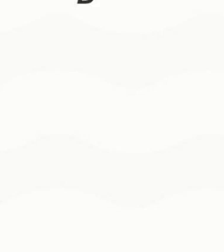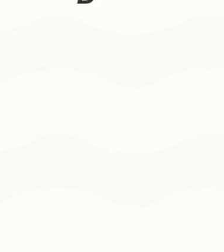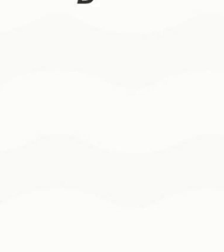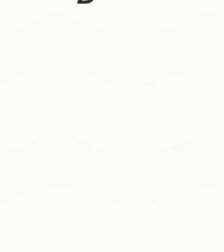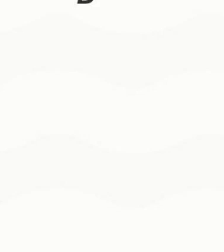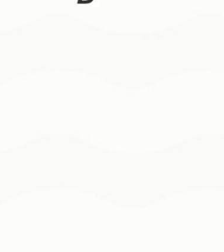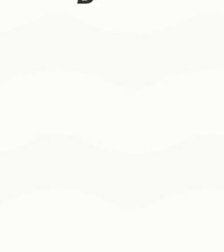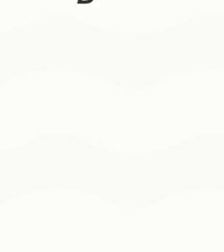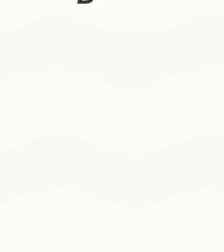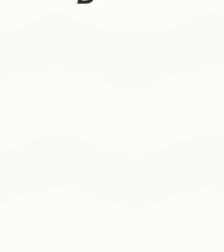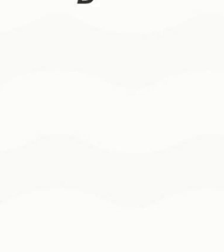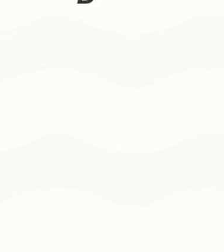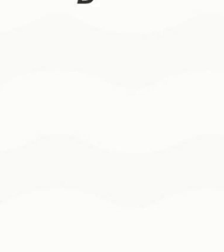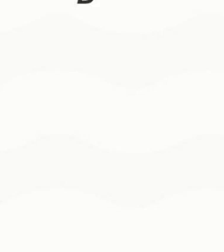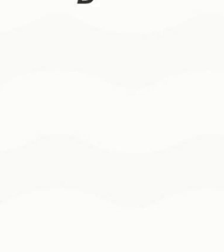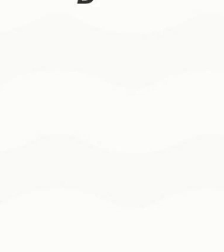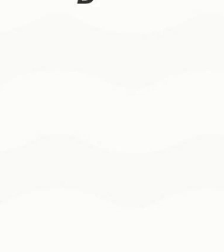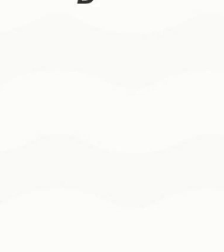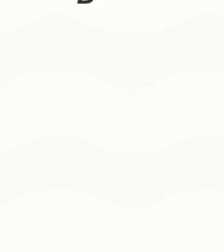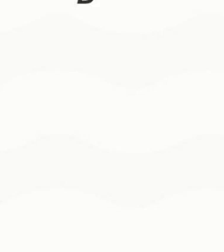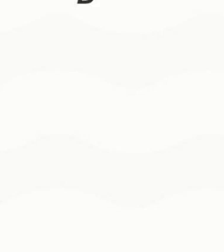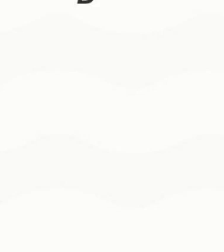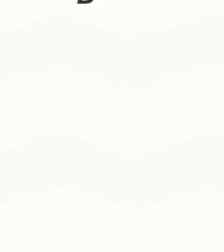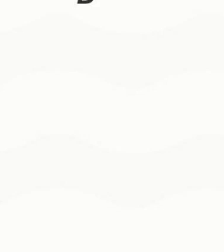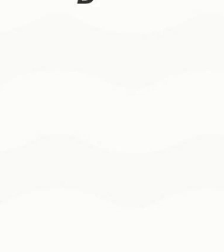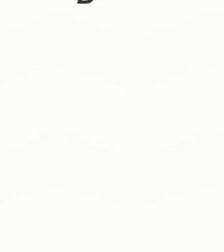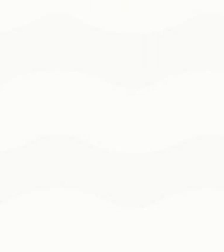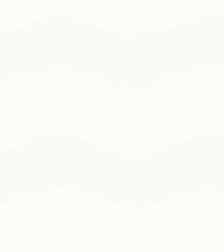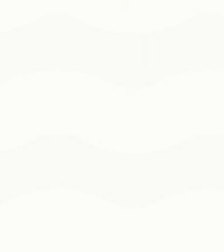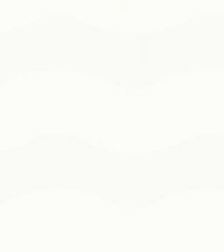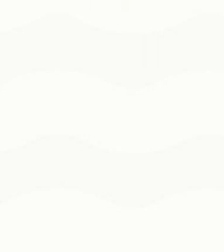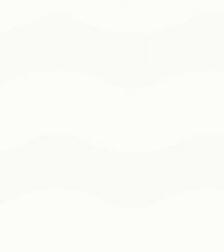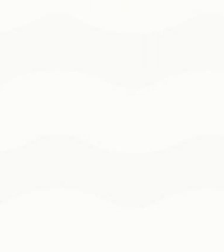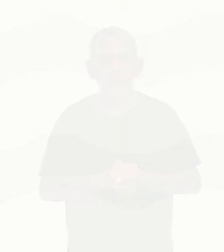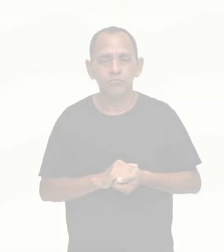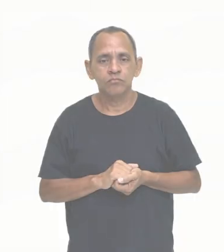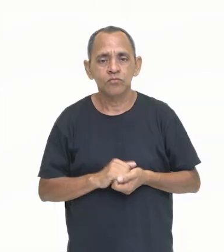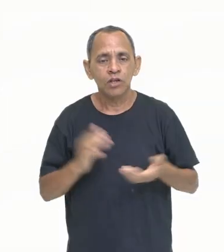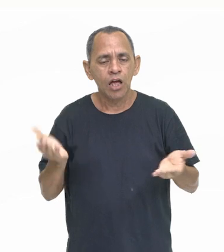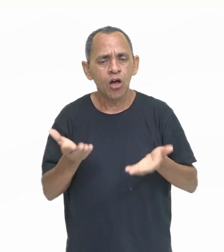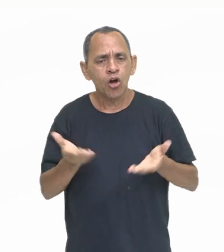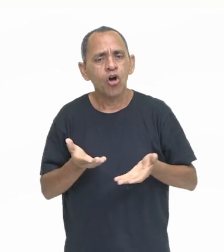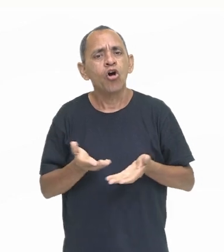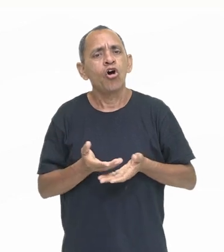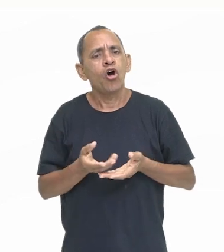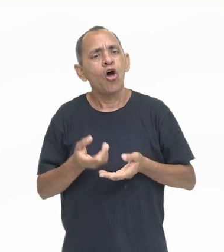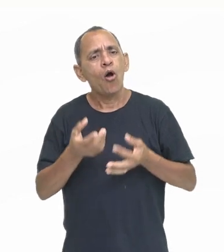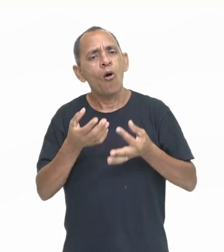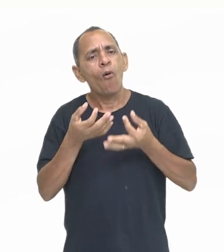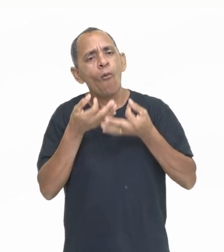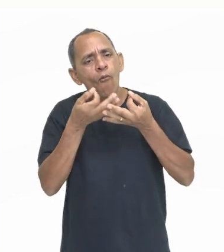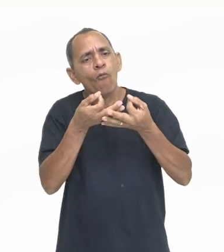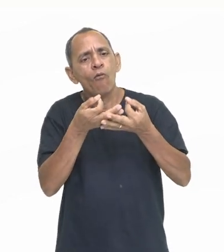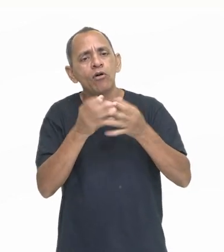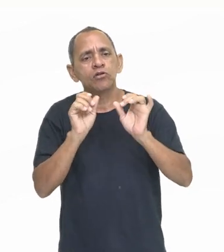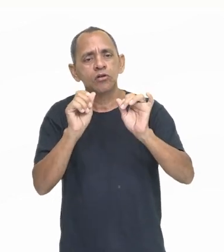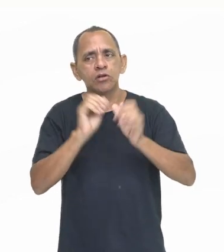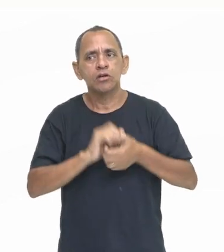Vamos ver alguns exemplos agora de não função. Repare que o primeiro destaque que eu dei